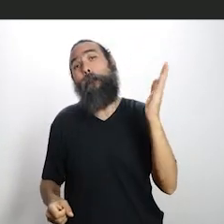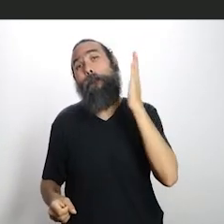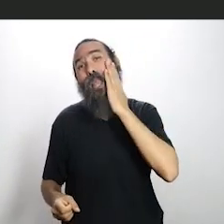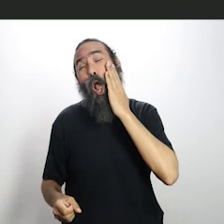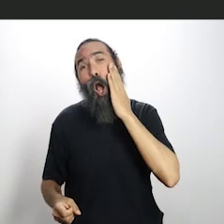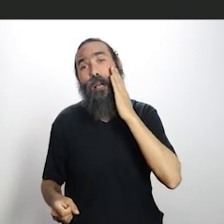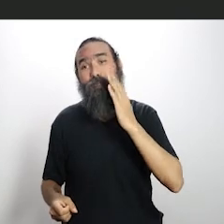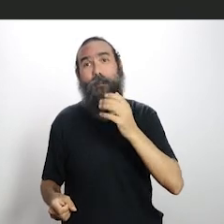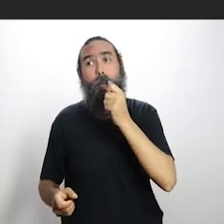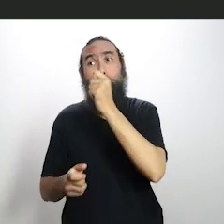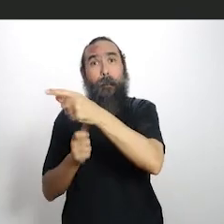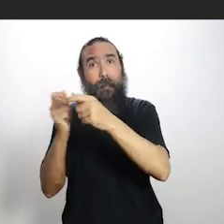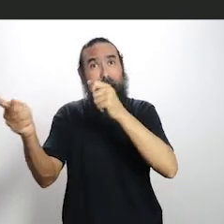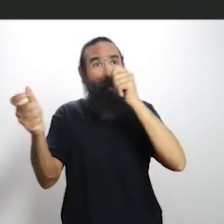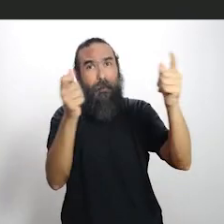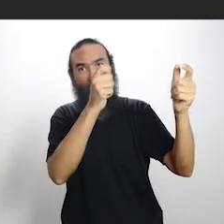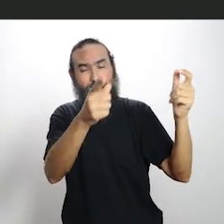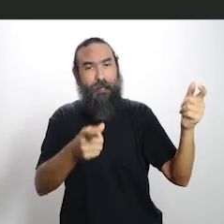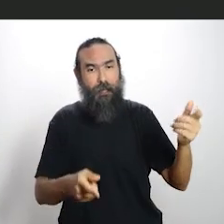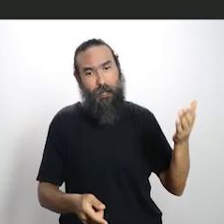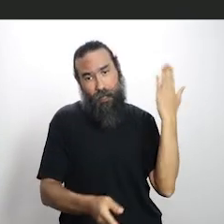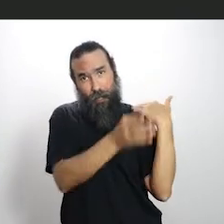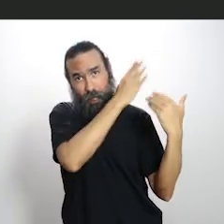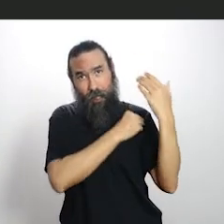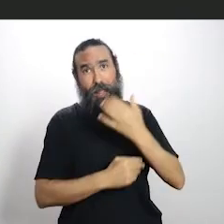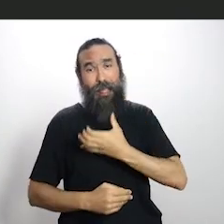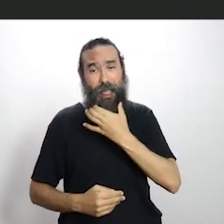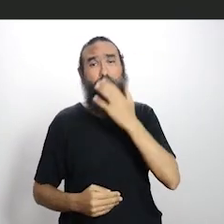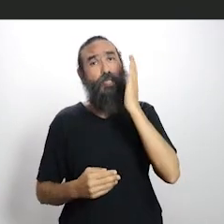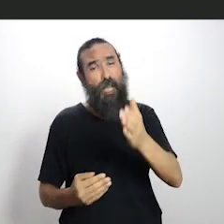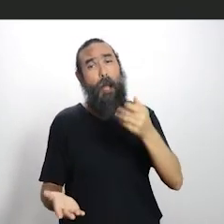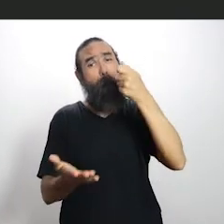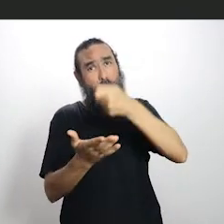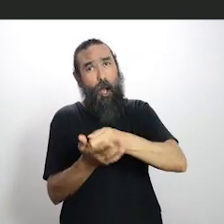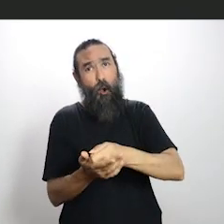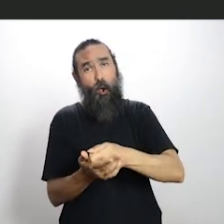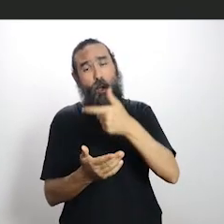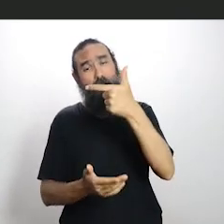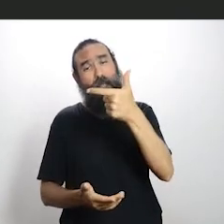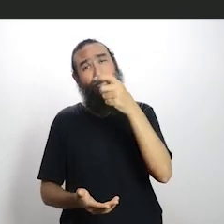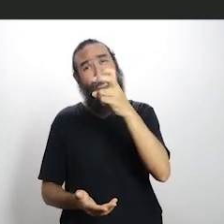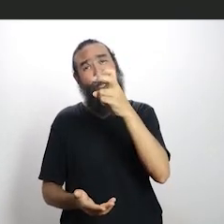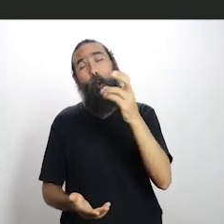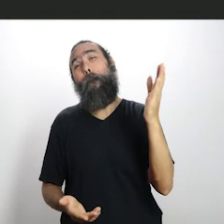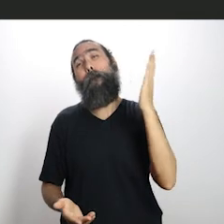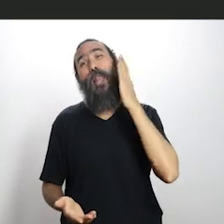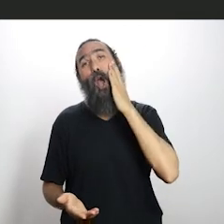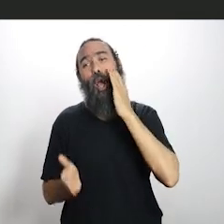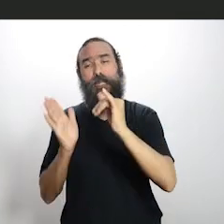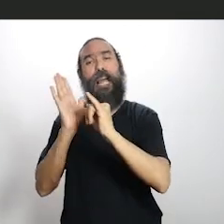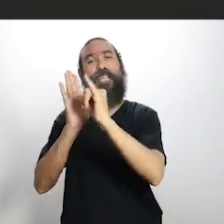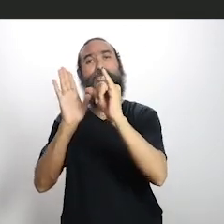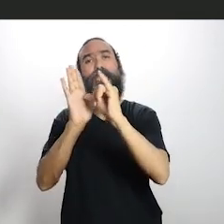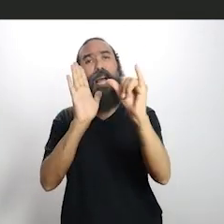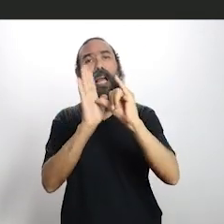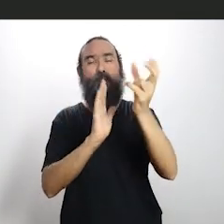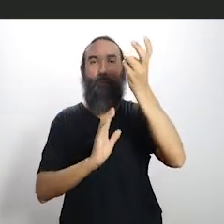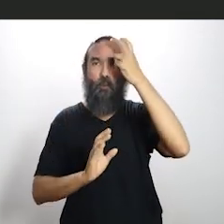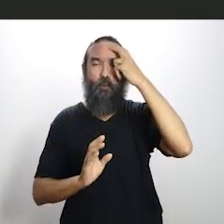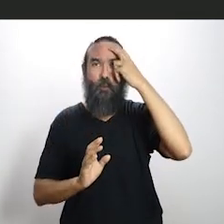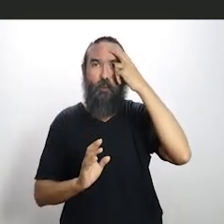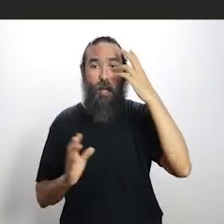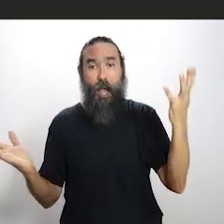atingir o maior número de pessoas e principalmente é algo que me preocupa muito que é a questão com a